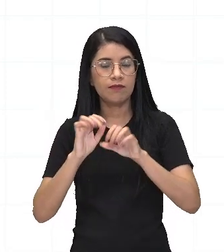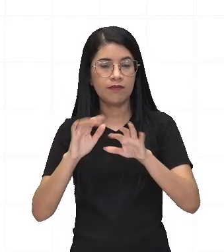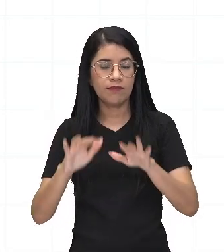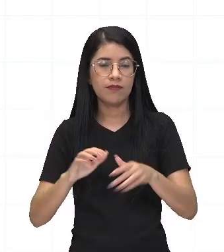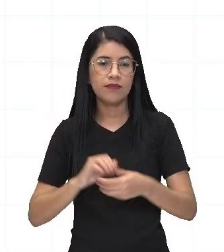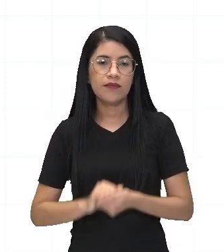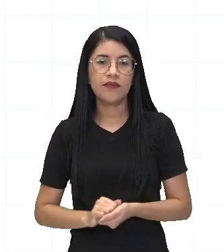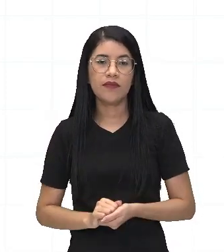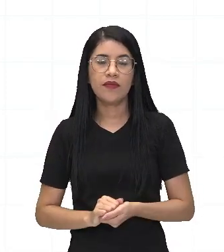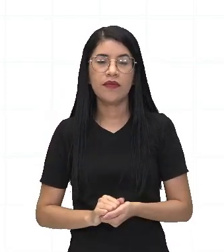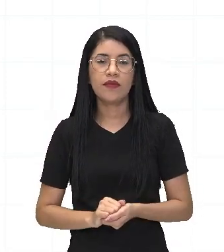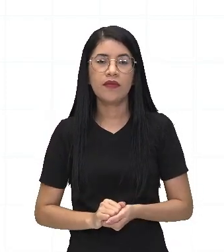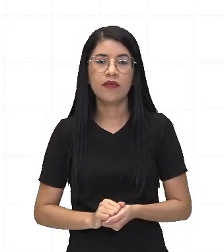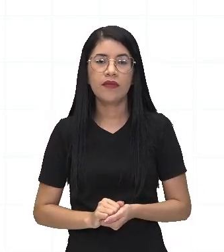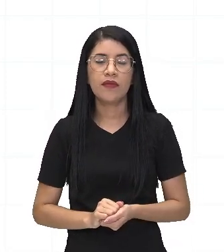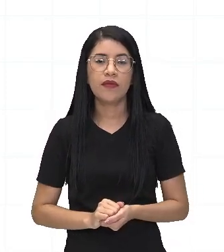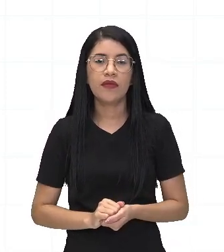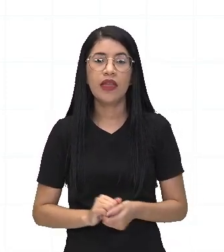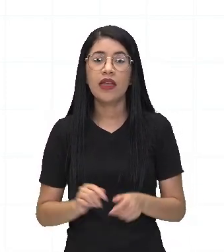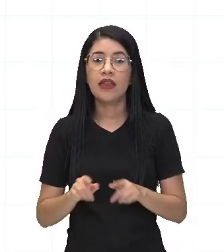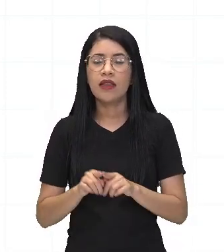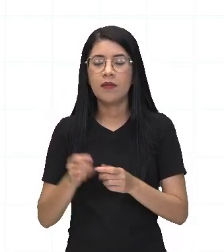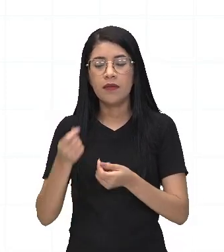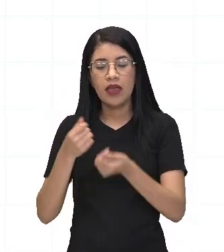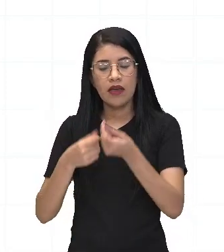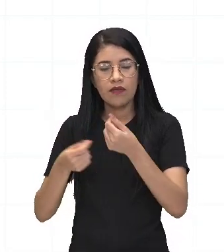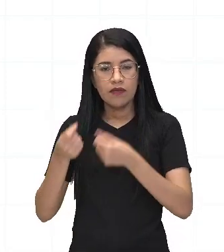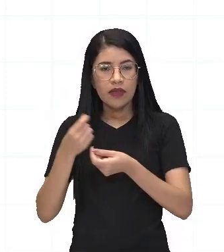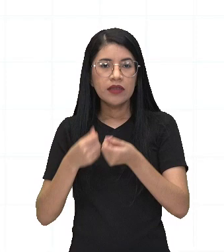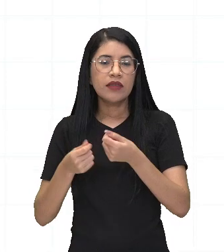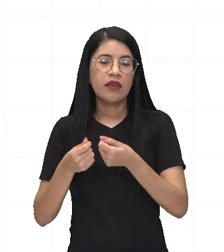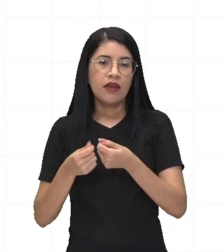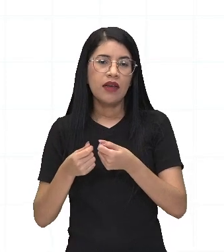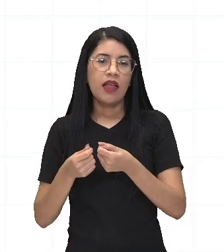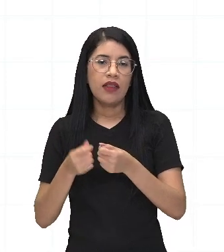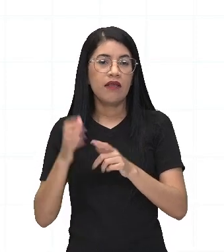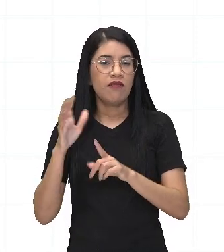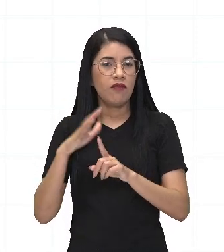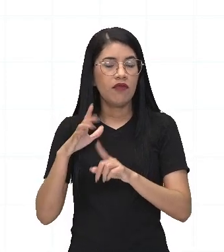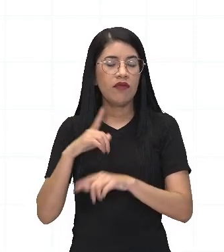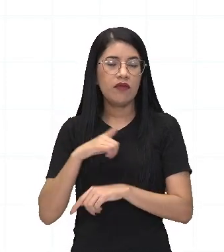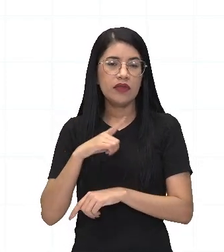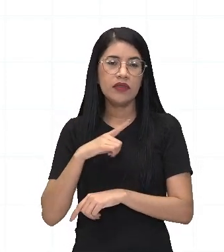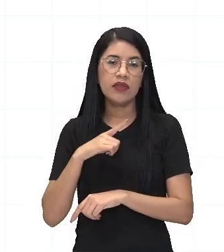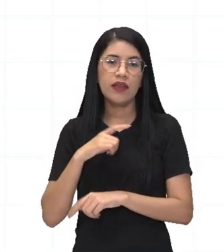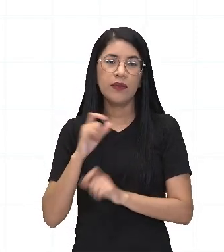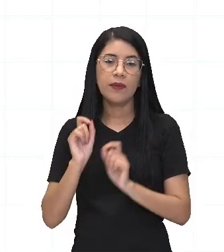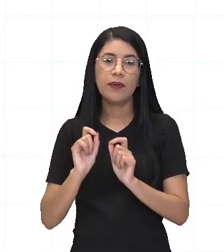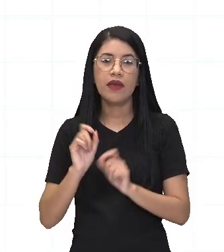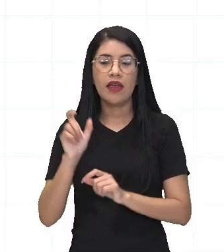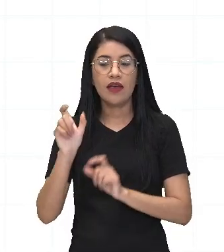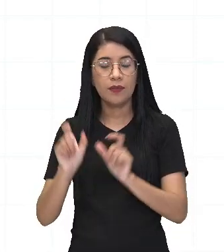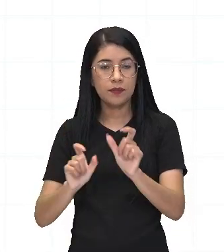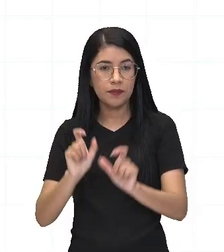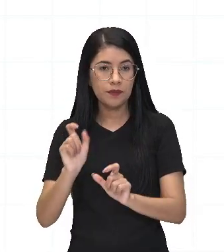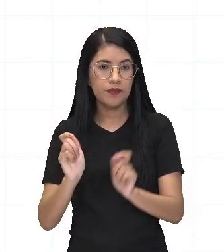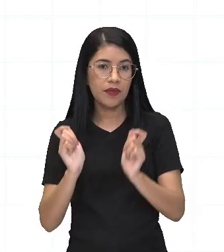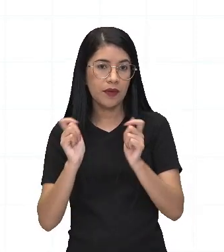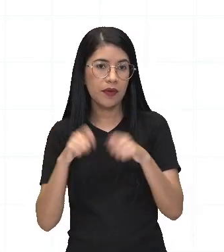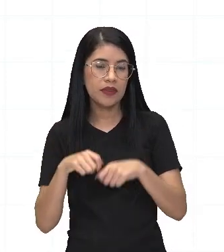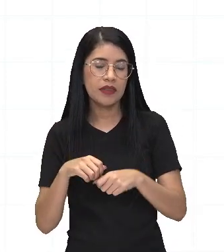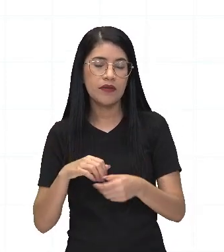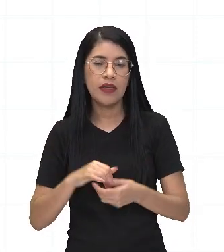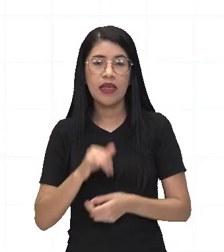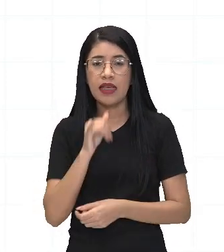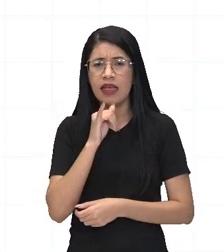condições financeiras influenciam muito com que as pessoas consigam. Será se a gente consegue